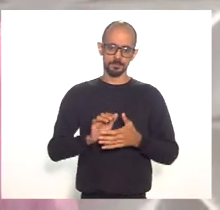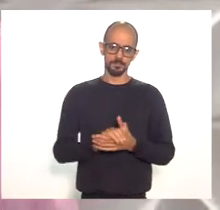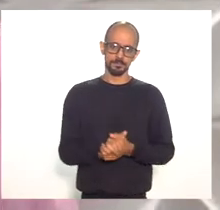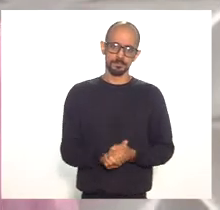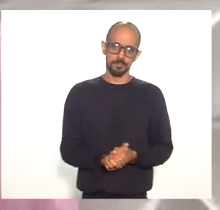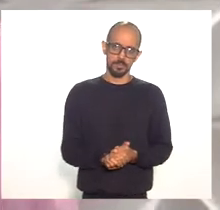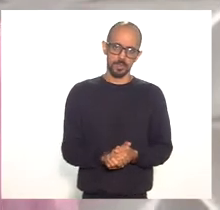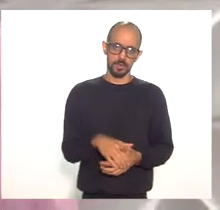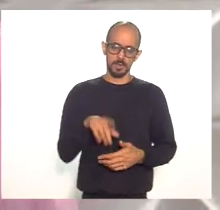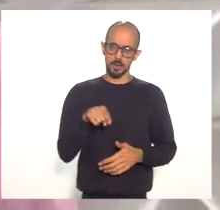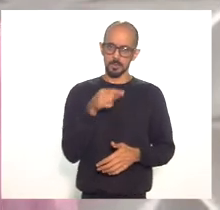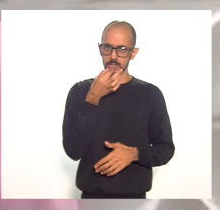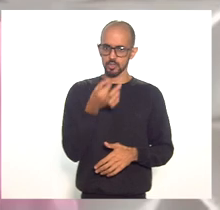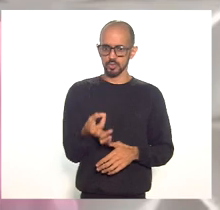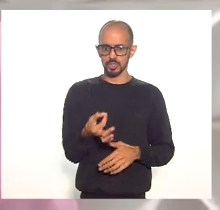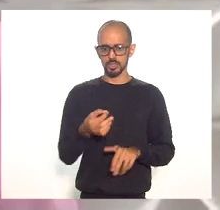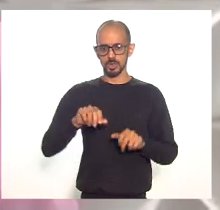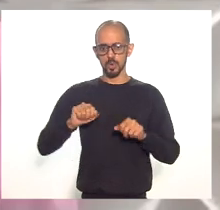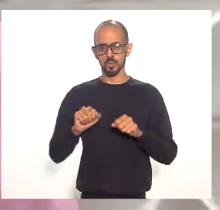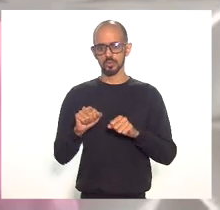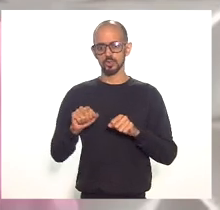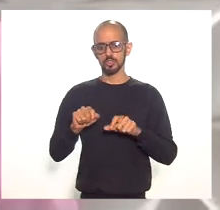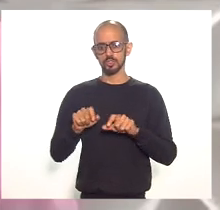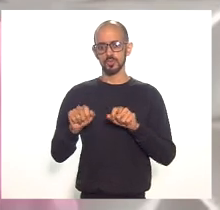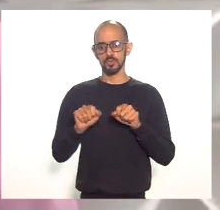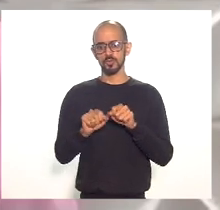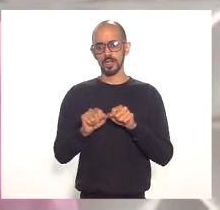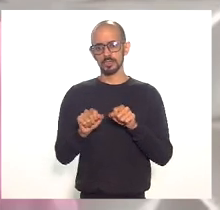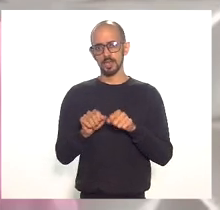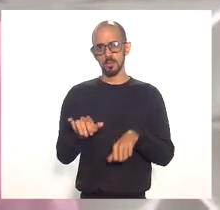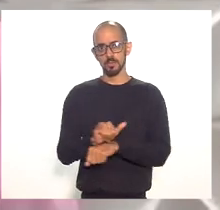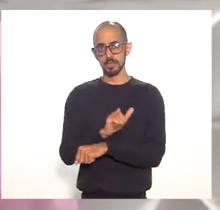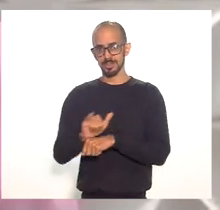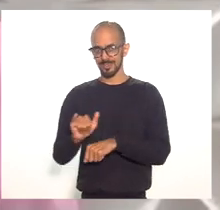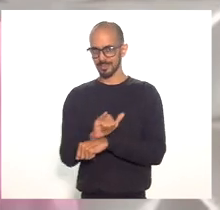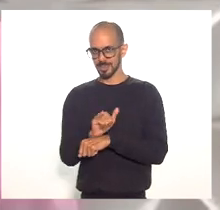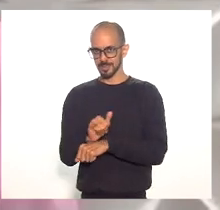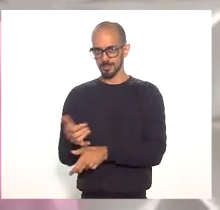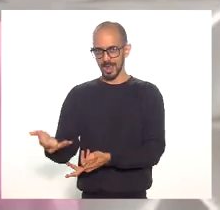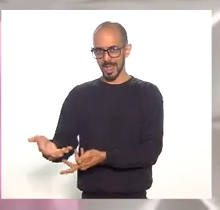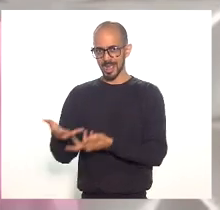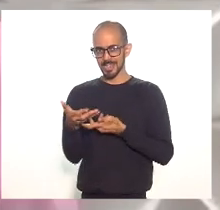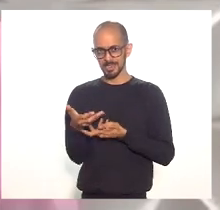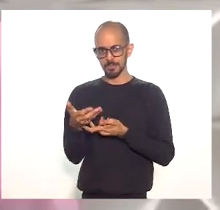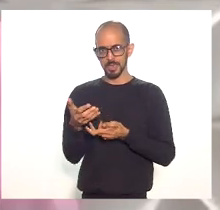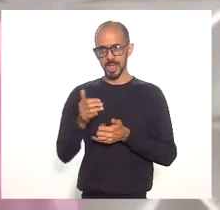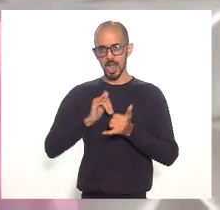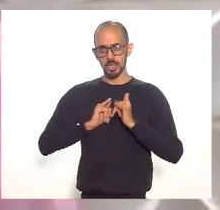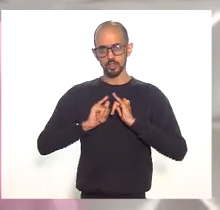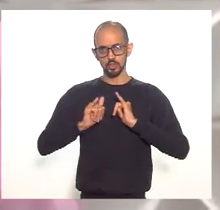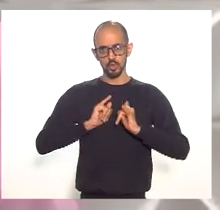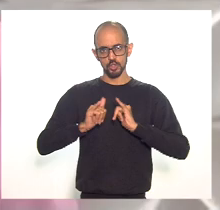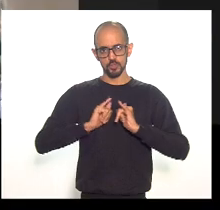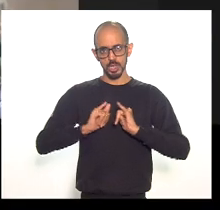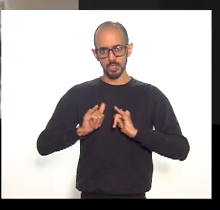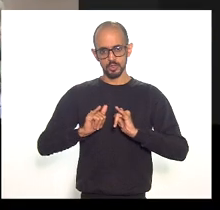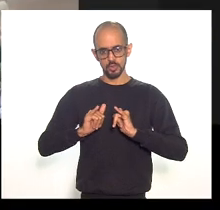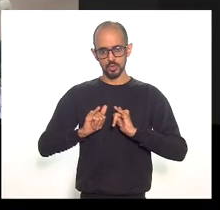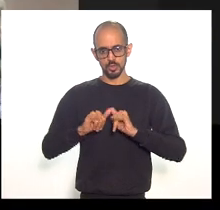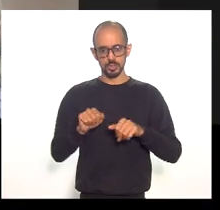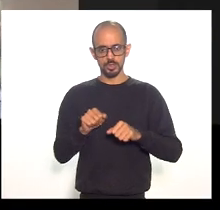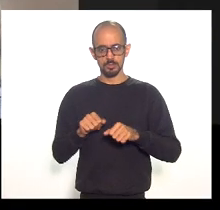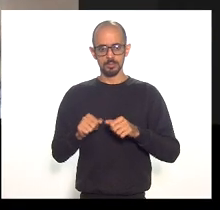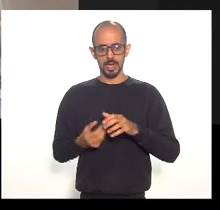que sugere que seja estabelecido um mecanismo para receber as notificações de modo a criar